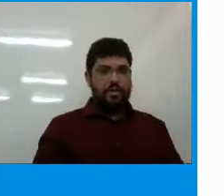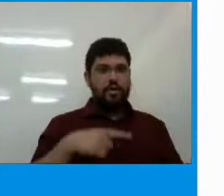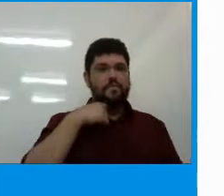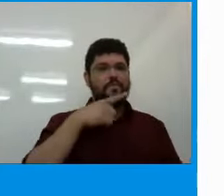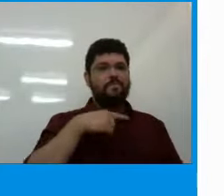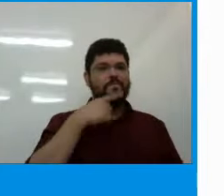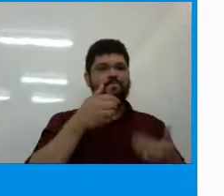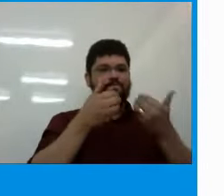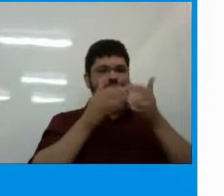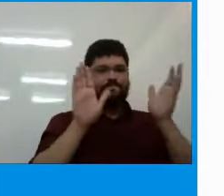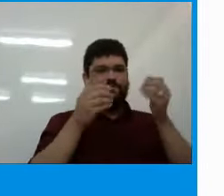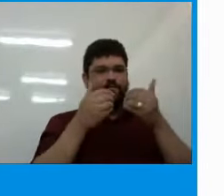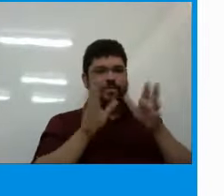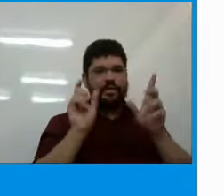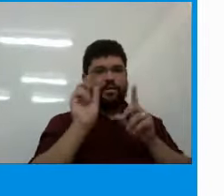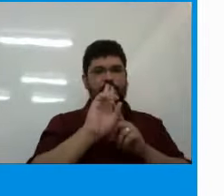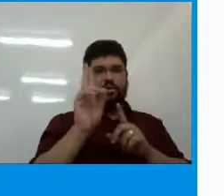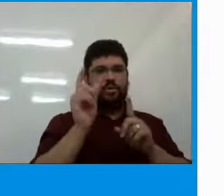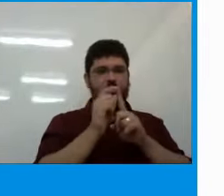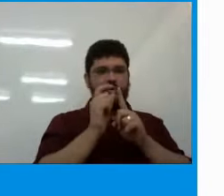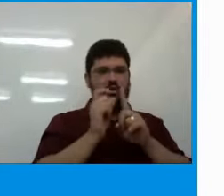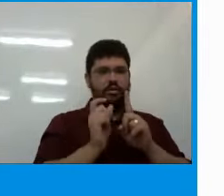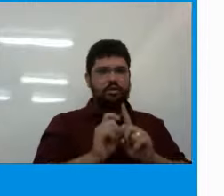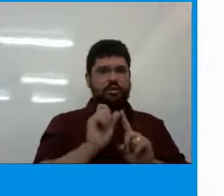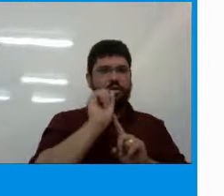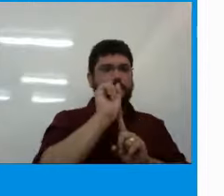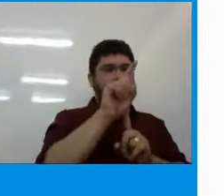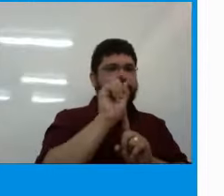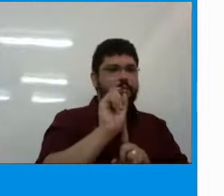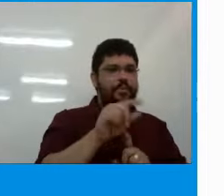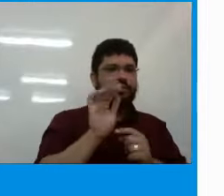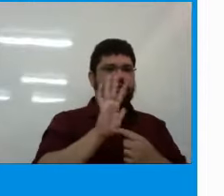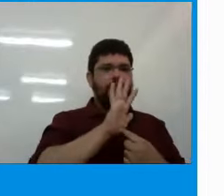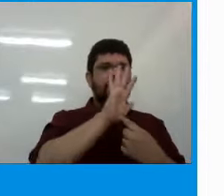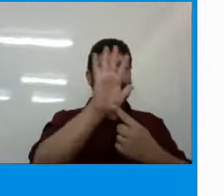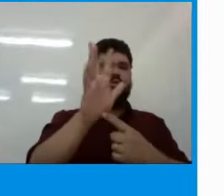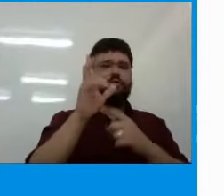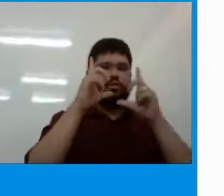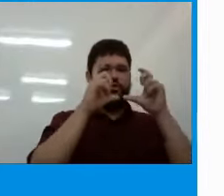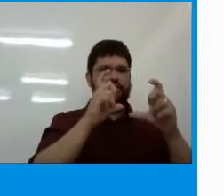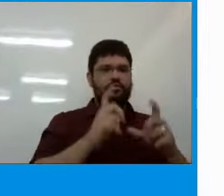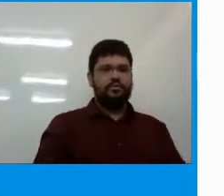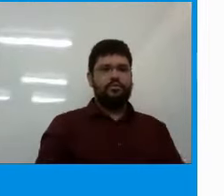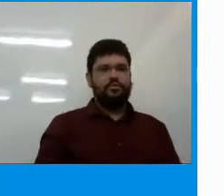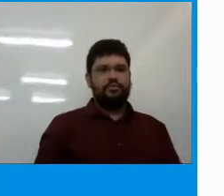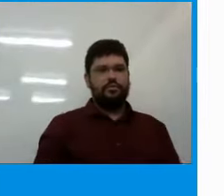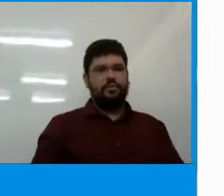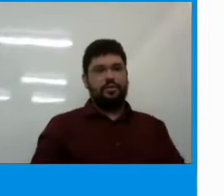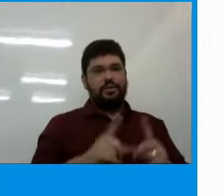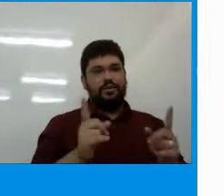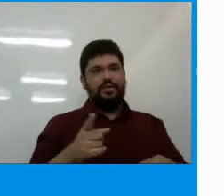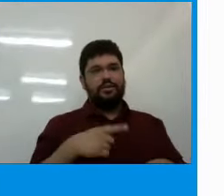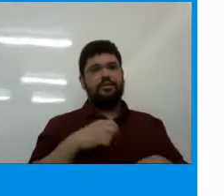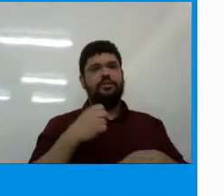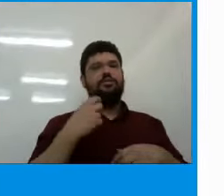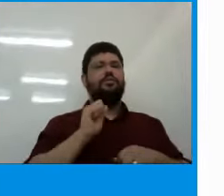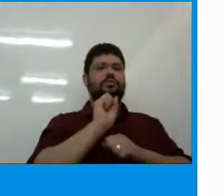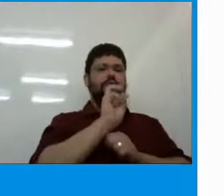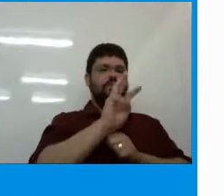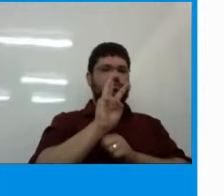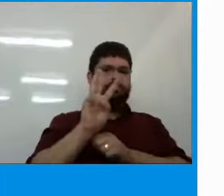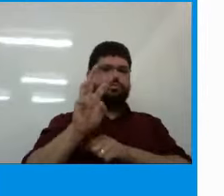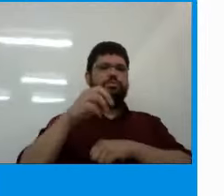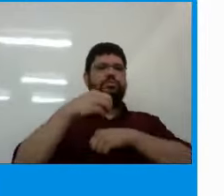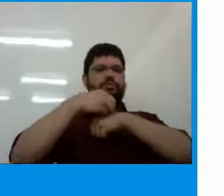cada nome desse, quando eu clico, eu ia mostrar a cara da ferramenta. Mas, obviamente, que eu vou deixar os links para vocês, e vocês